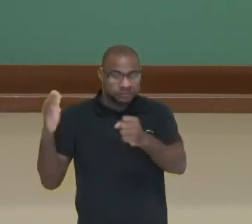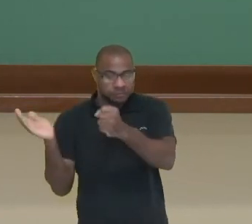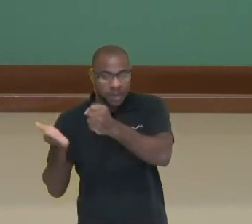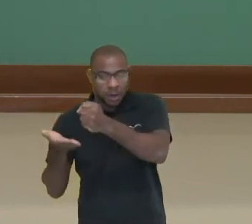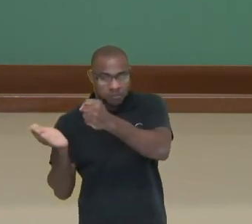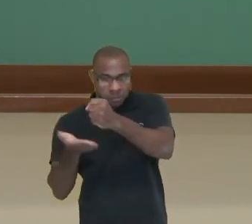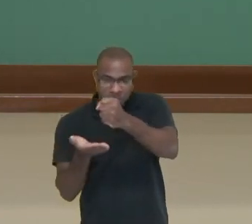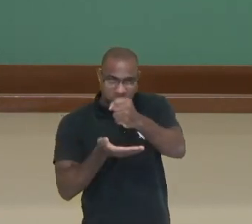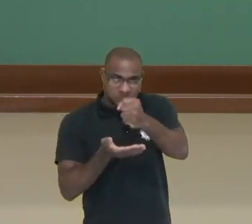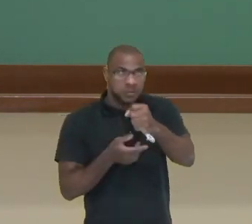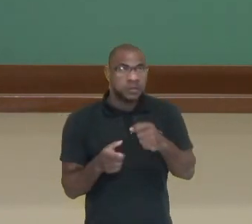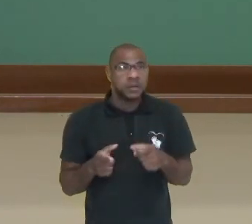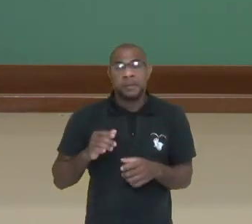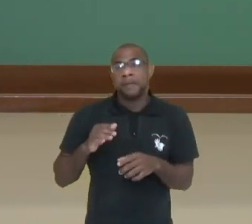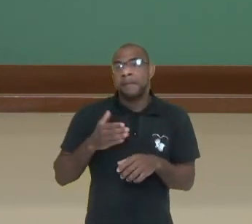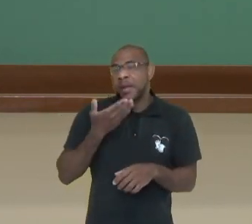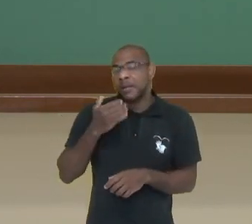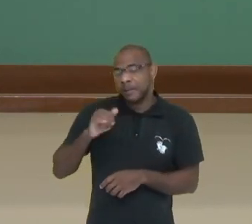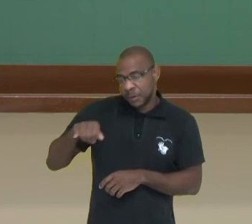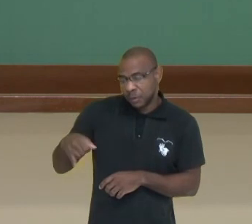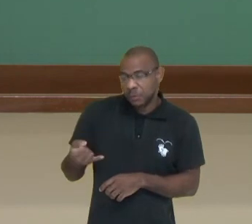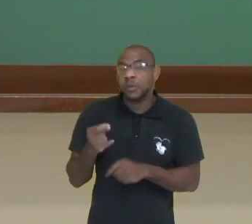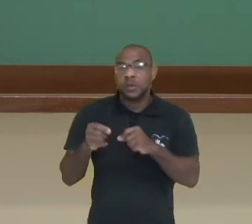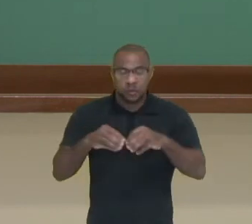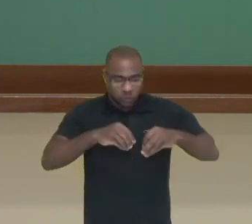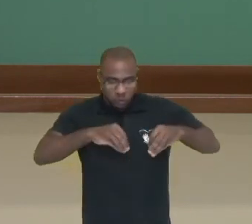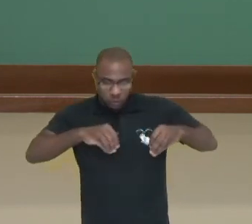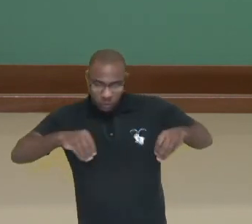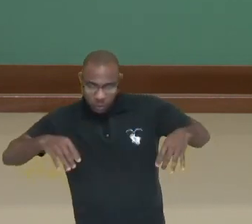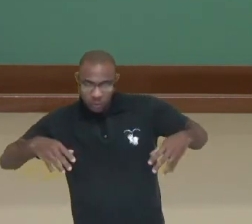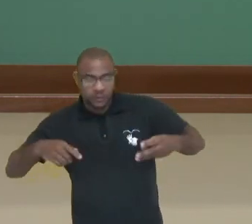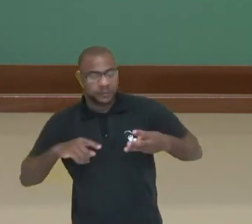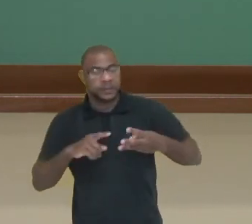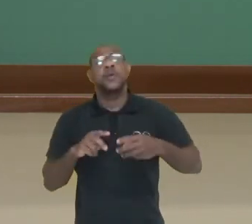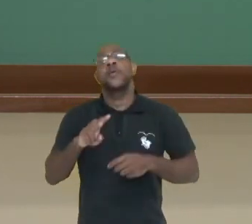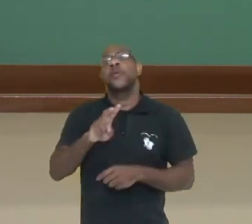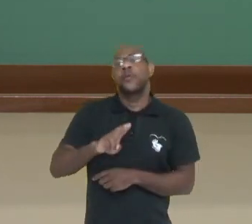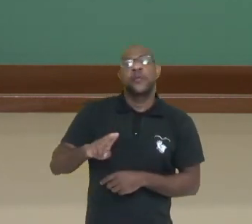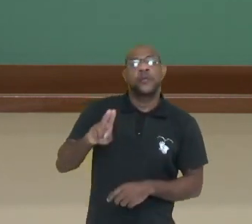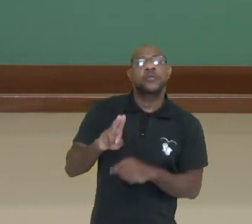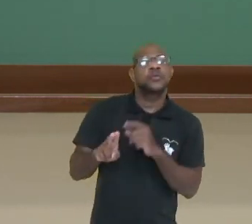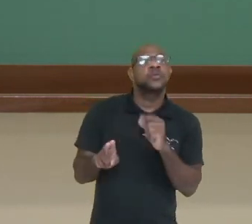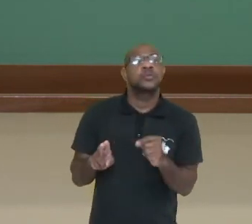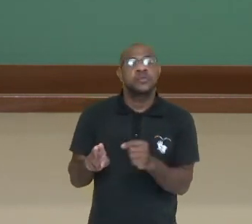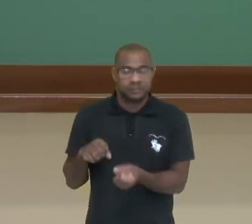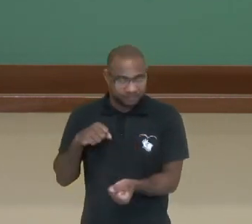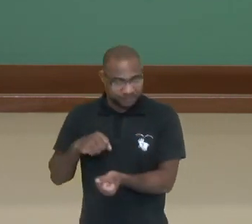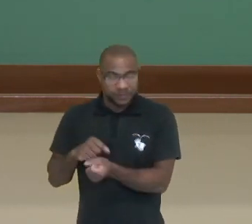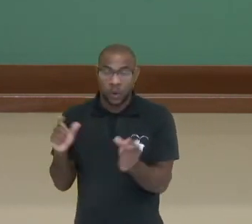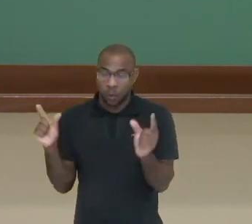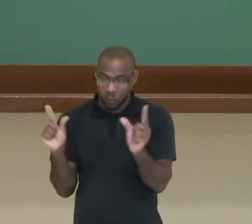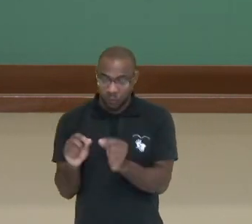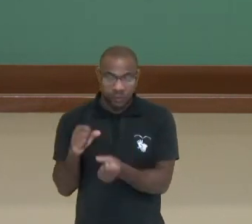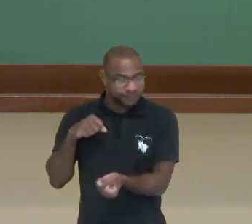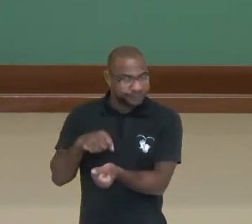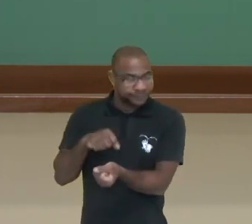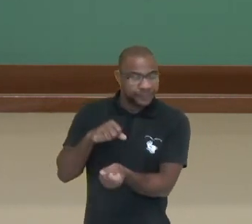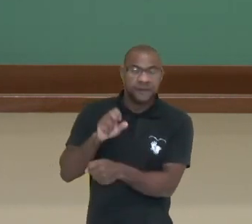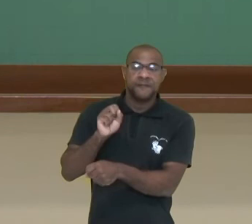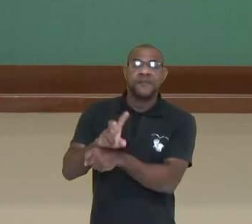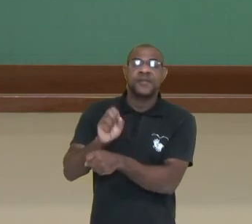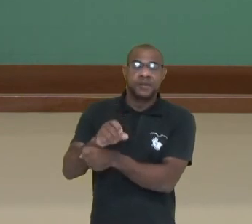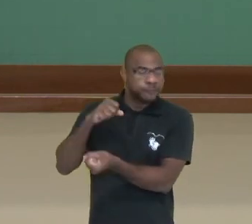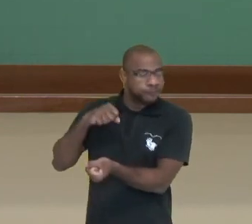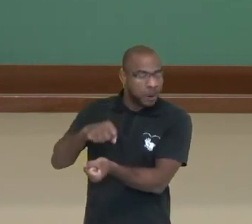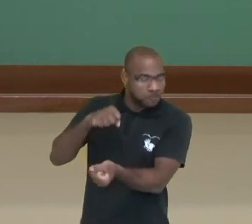colheita, melhor aproveitamento do solo, minimizando, né, o uso de agrotóxicos,